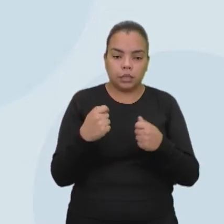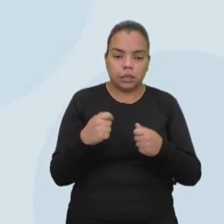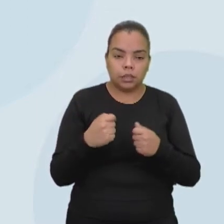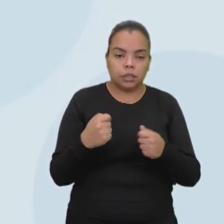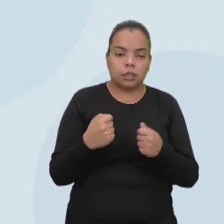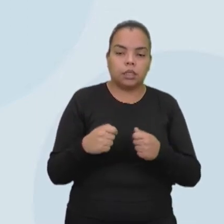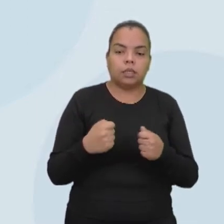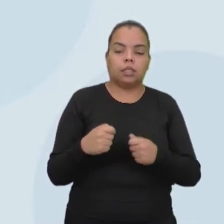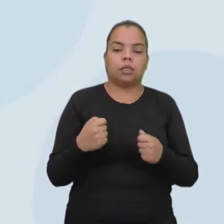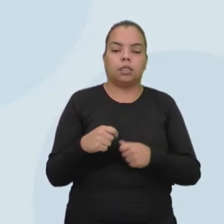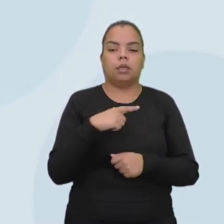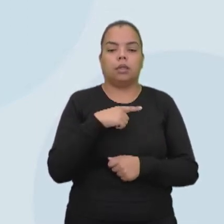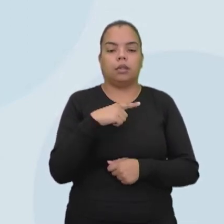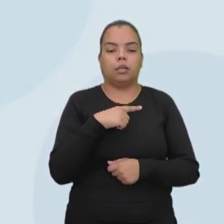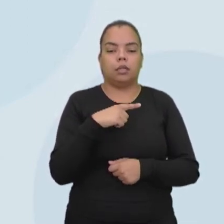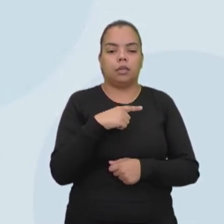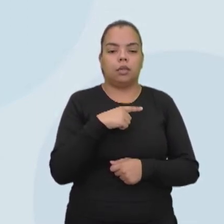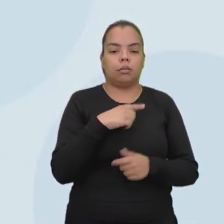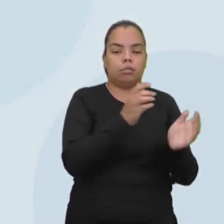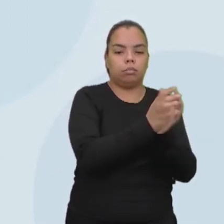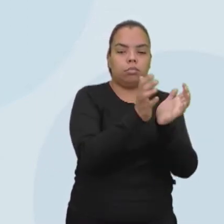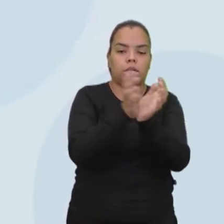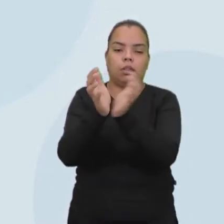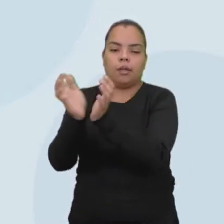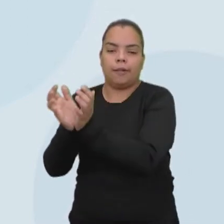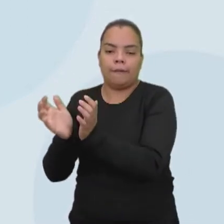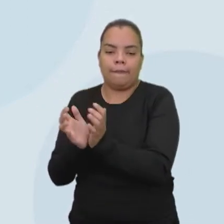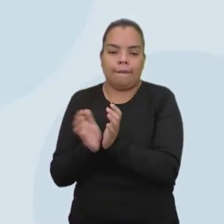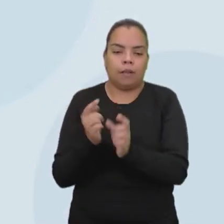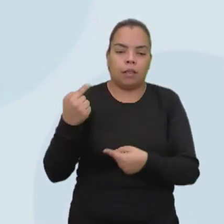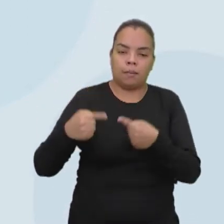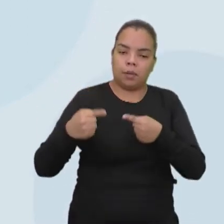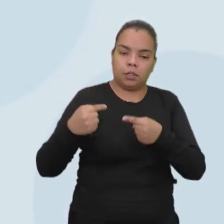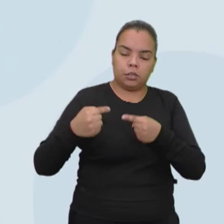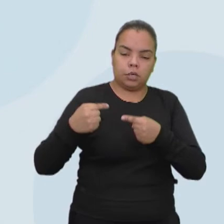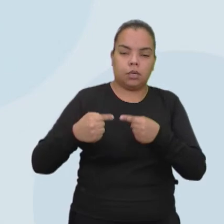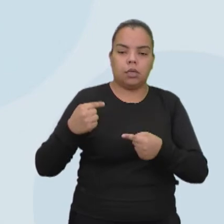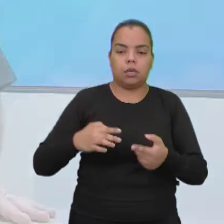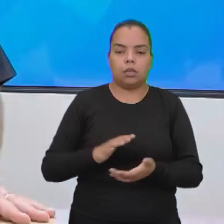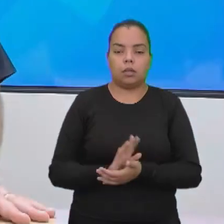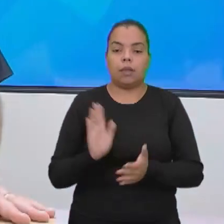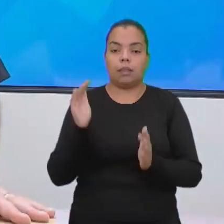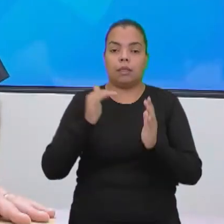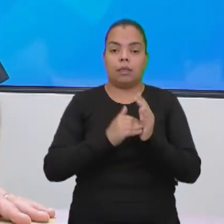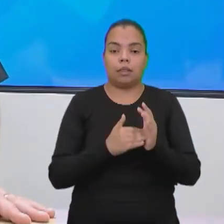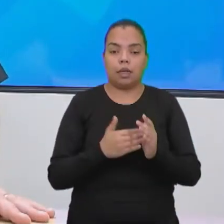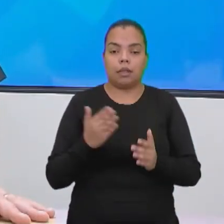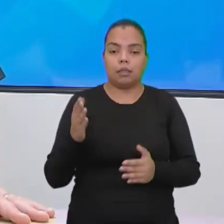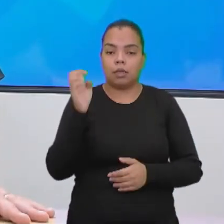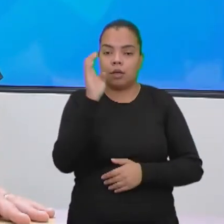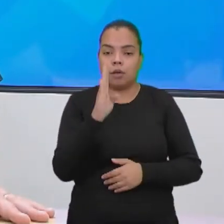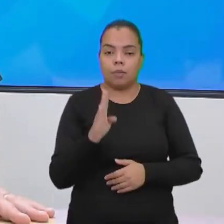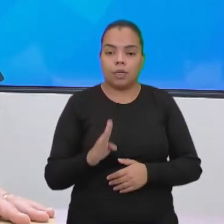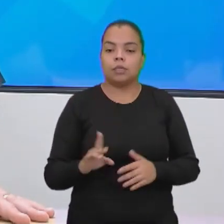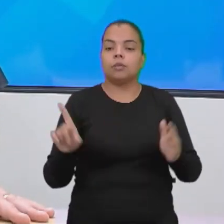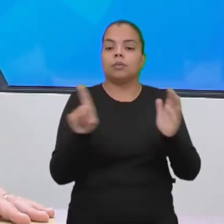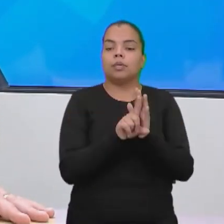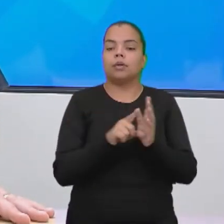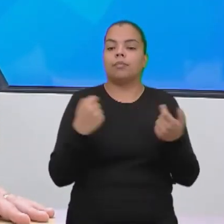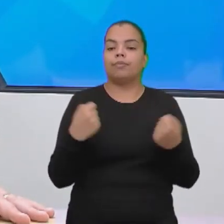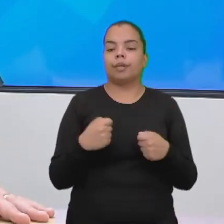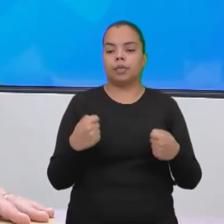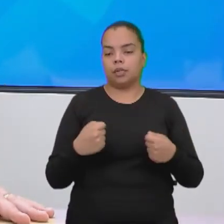cada partido ou coligação partidária. Então, até nisso, né, o Brasil precisa fazer lei, né,